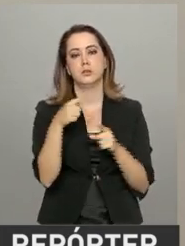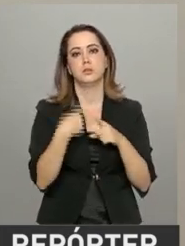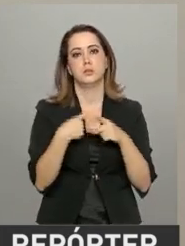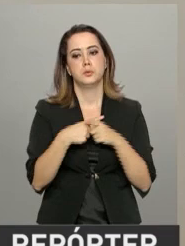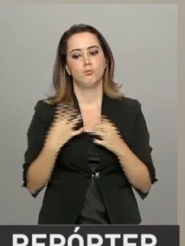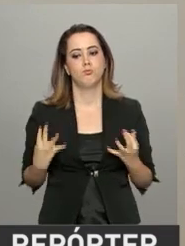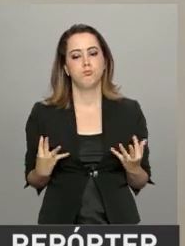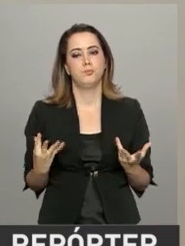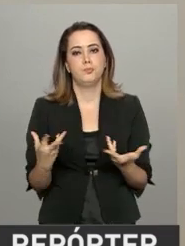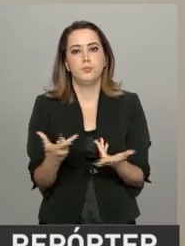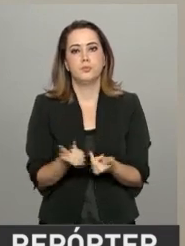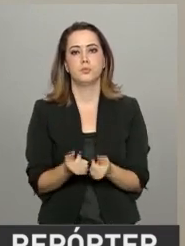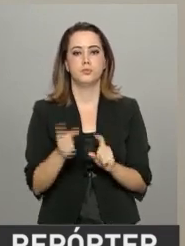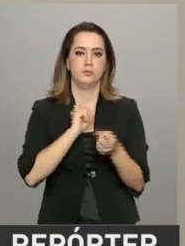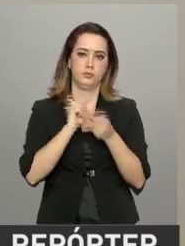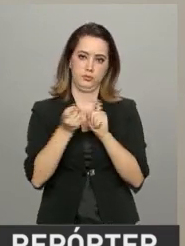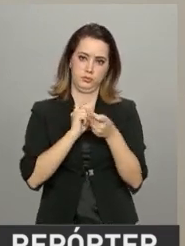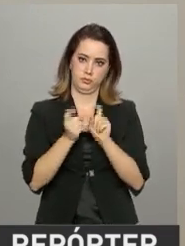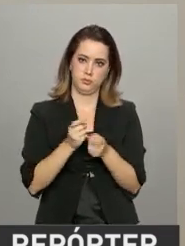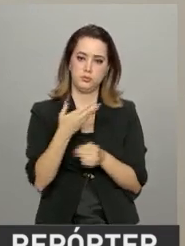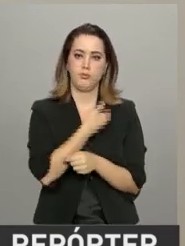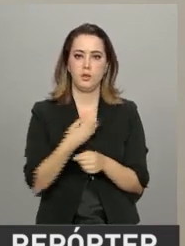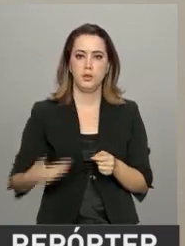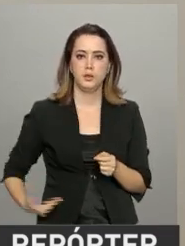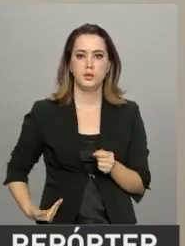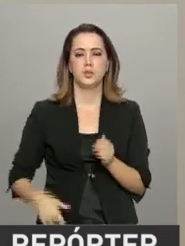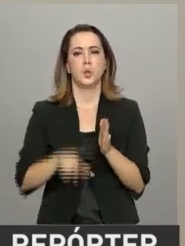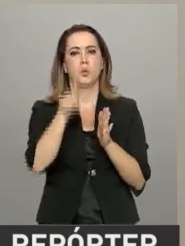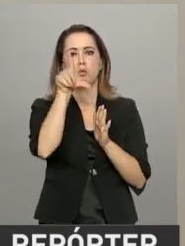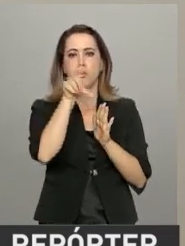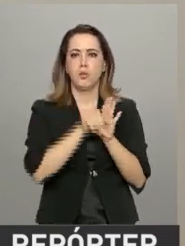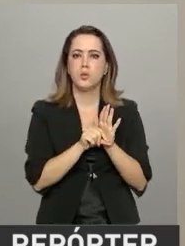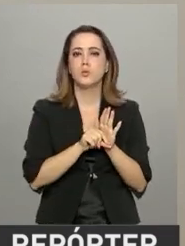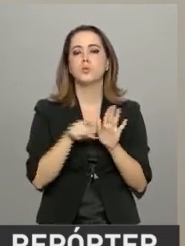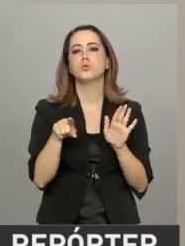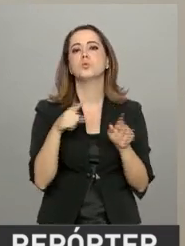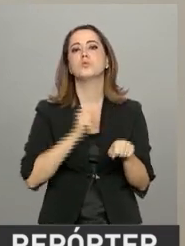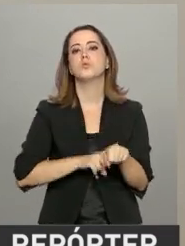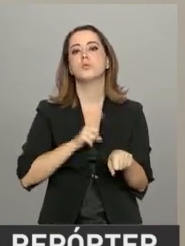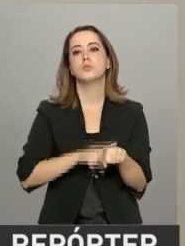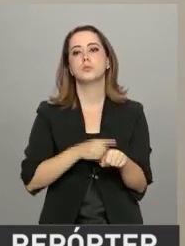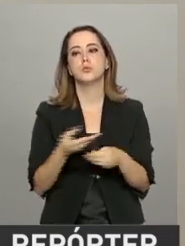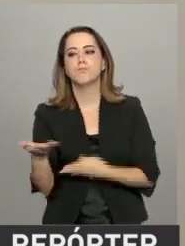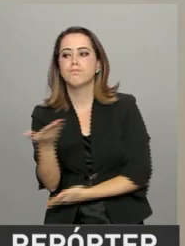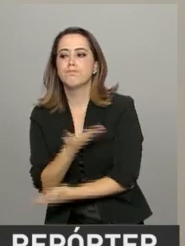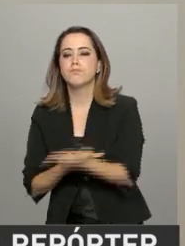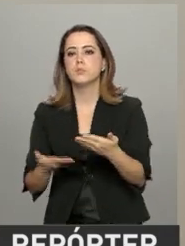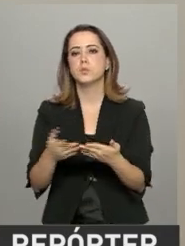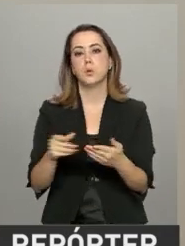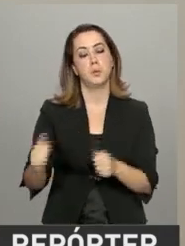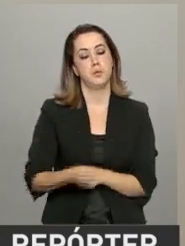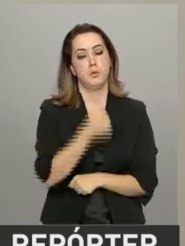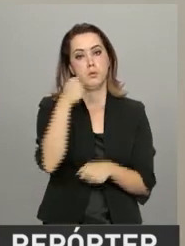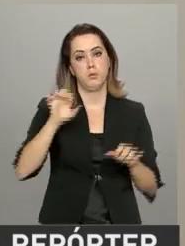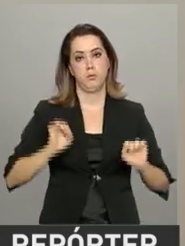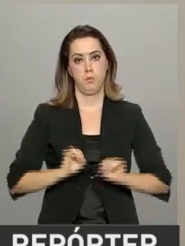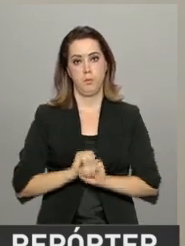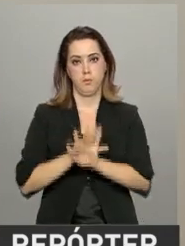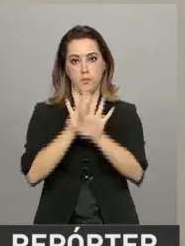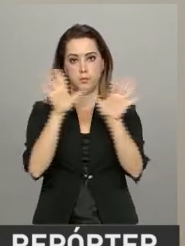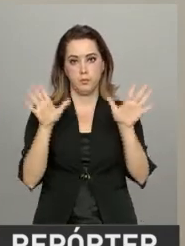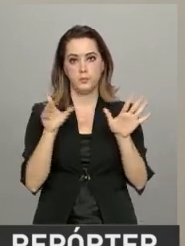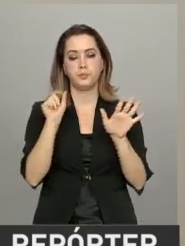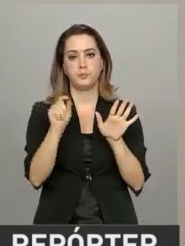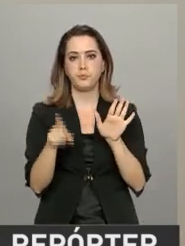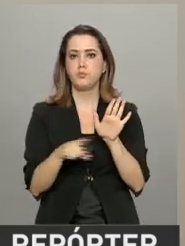eficiência da administração pública redução no tempo de tramitação dos documentos maior transparência Ou seja